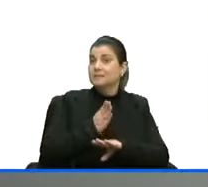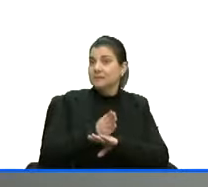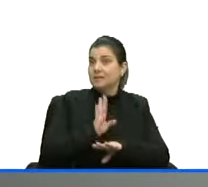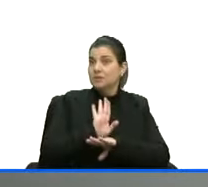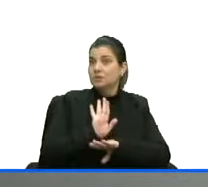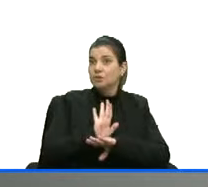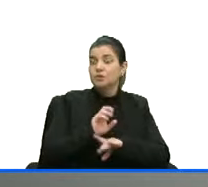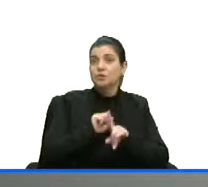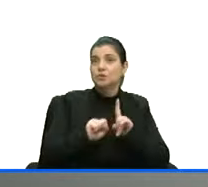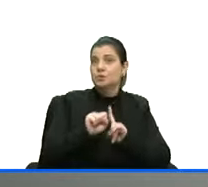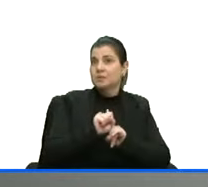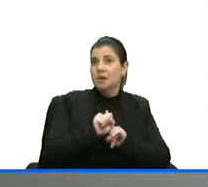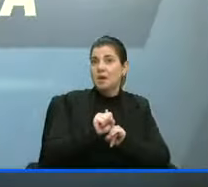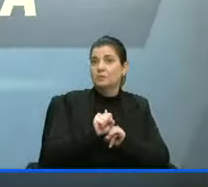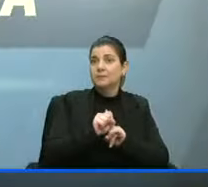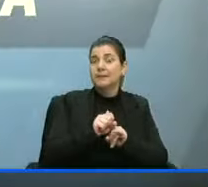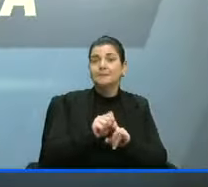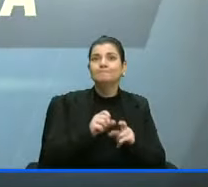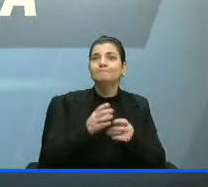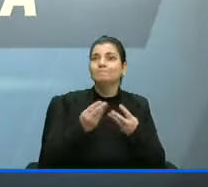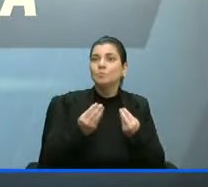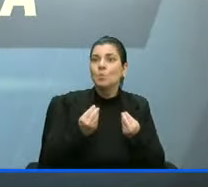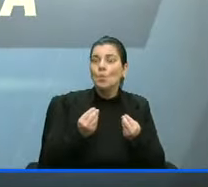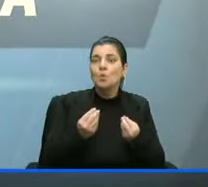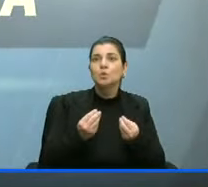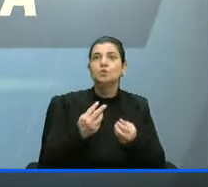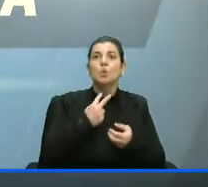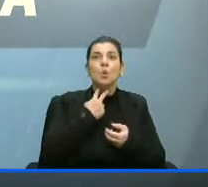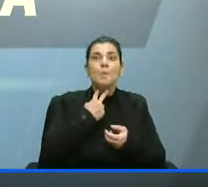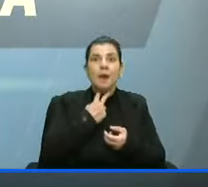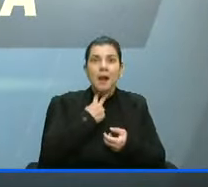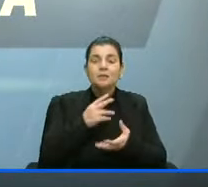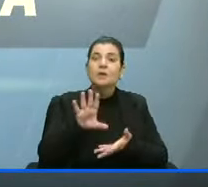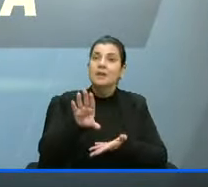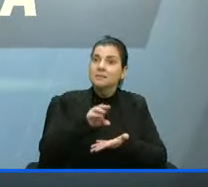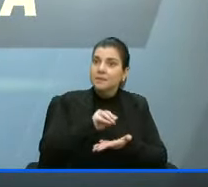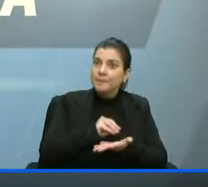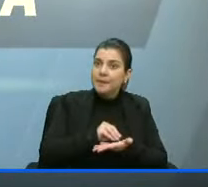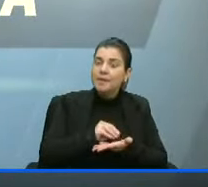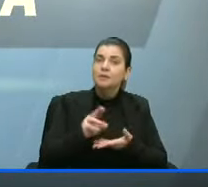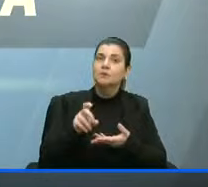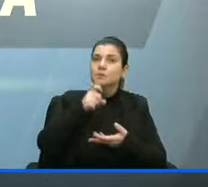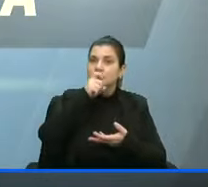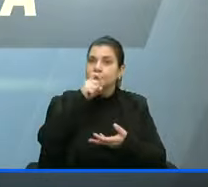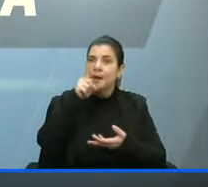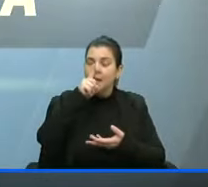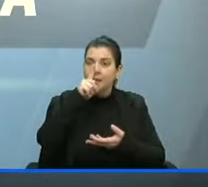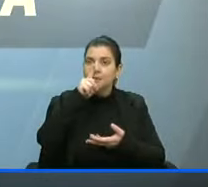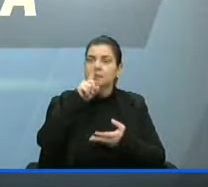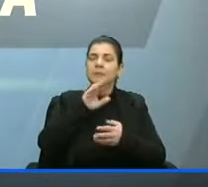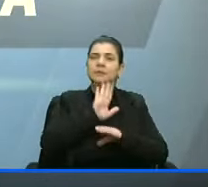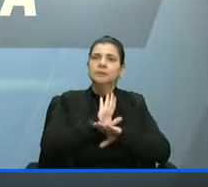com a questão de recursos humanos. Está recebendo esses pais para então assessorar, criando uma conta de e-mail e